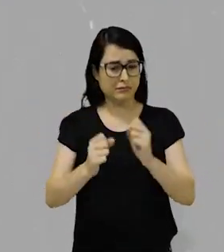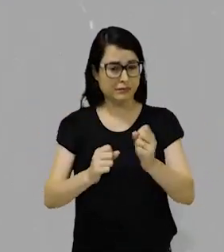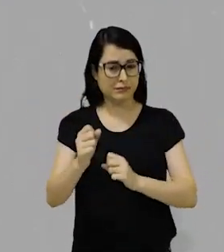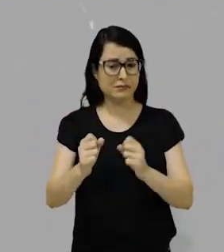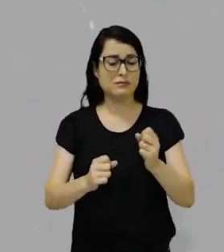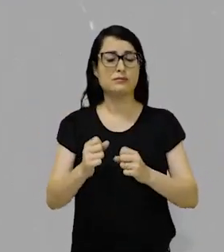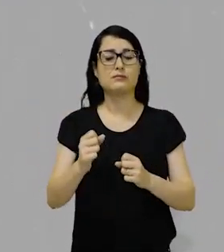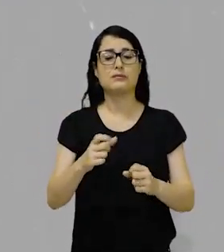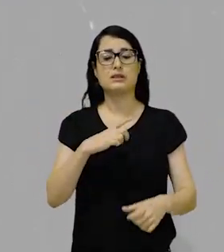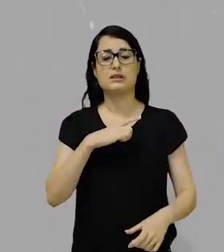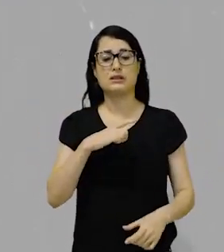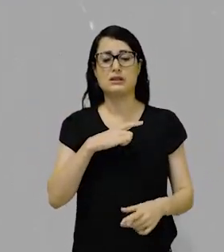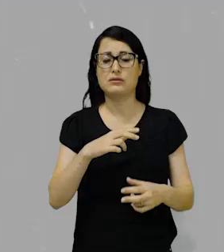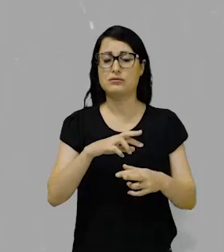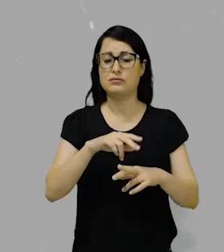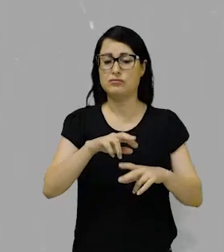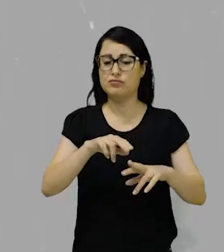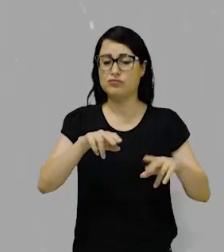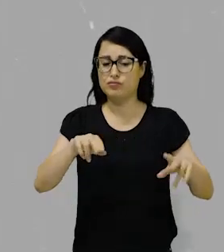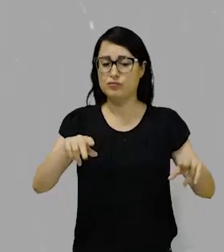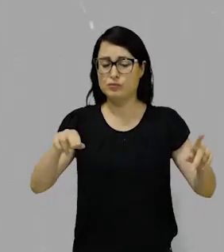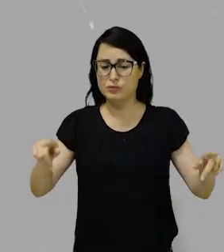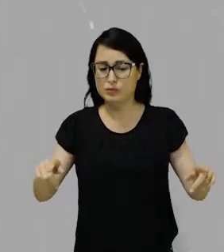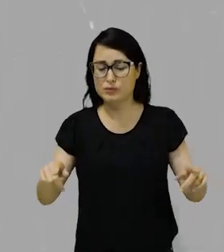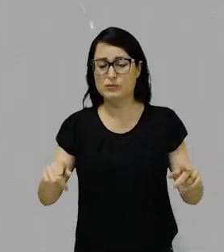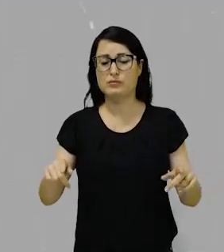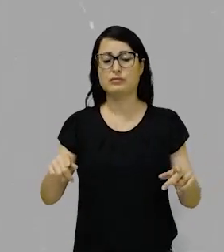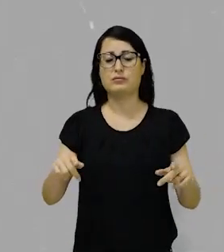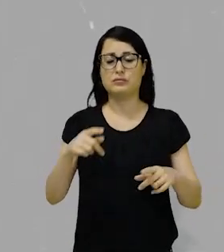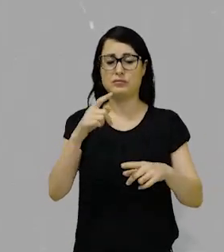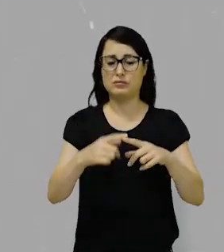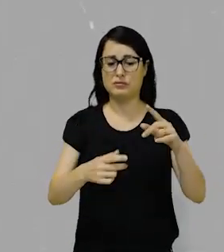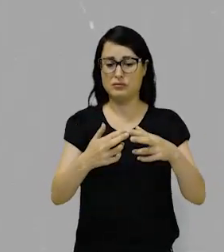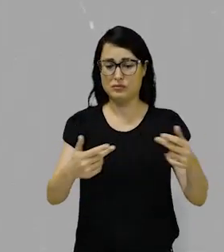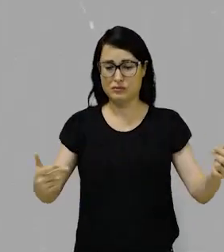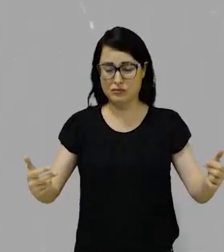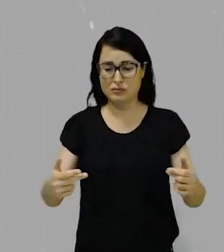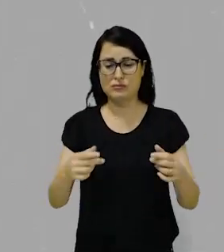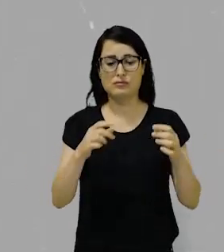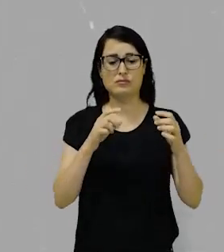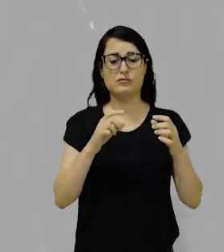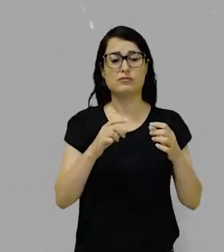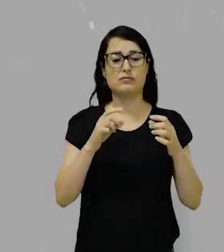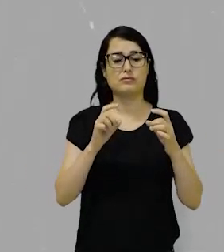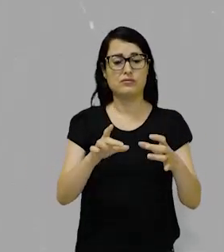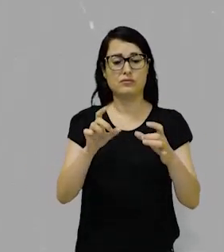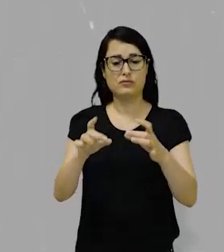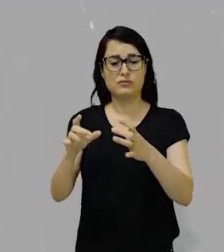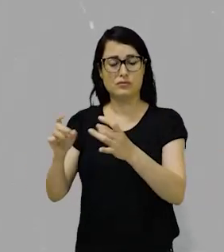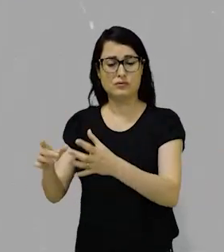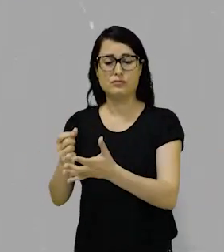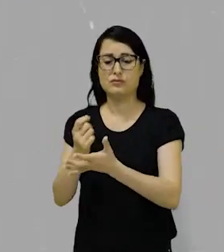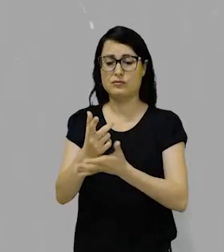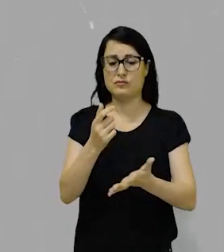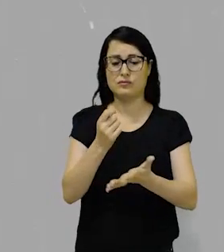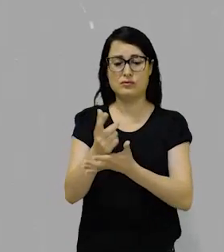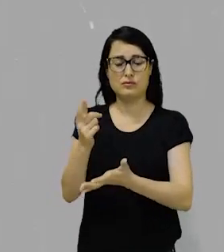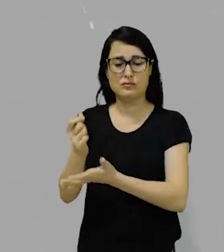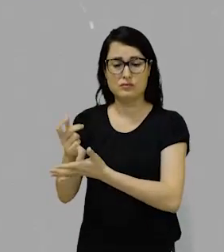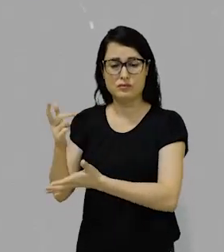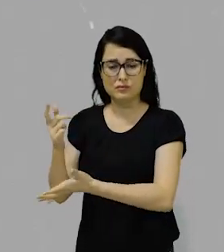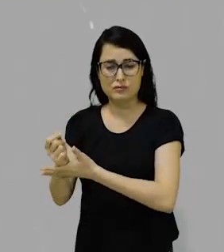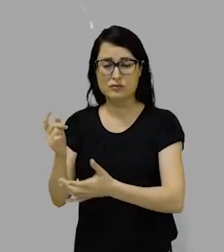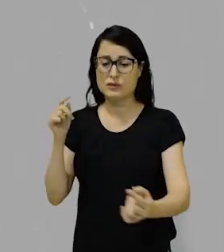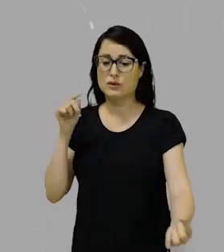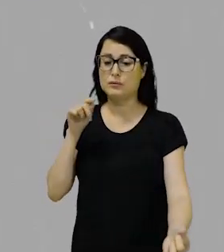quantidade de bens produzidos, né, buscando aumentar a quantidade de mercado consumidor para que eu possa chegar no